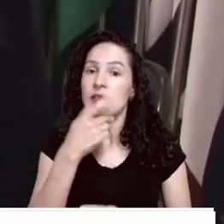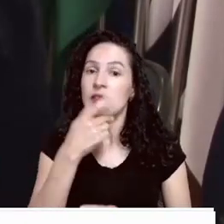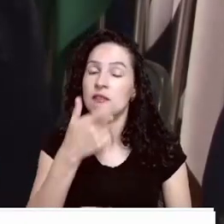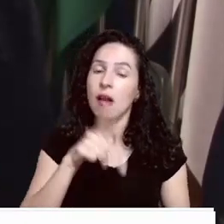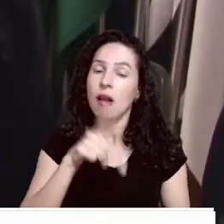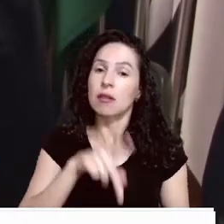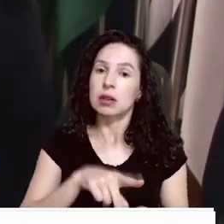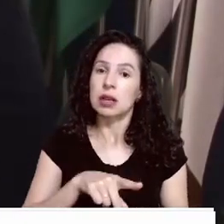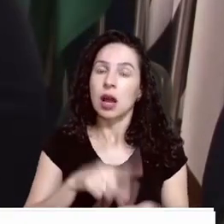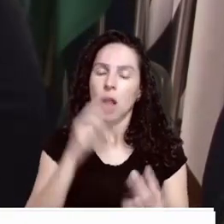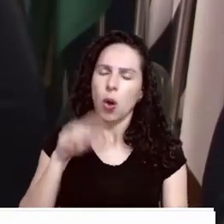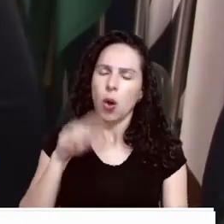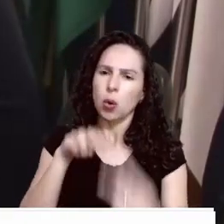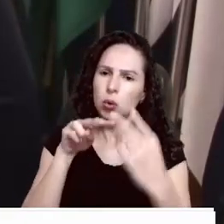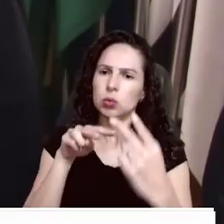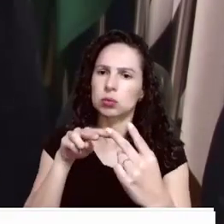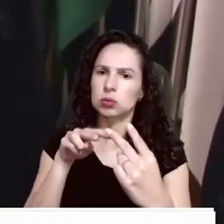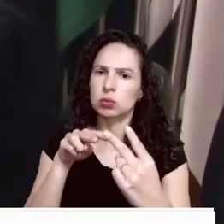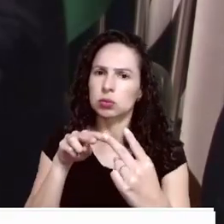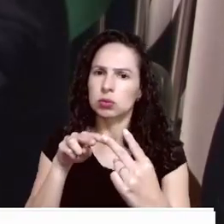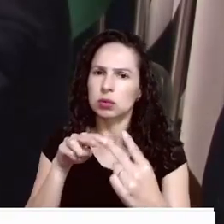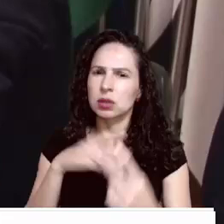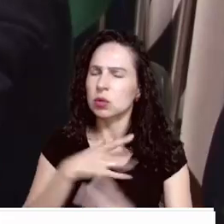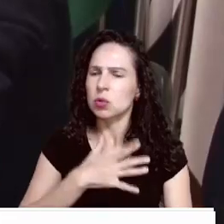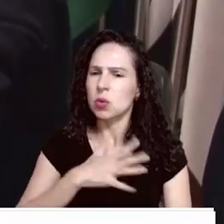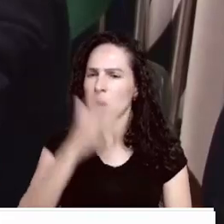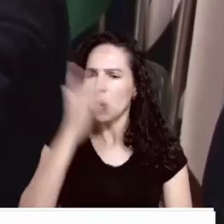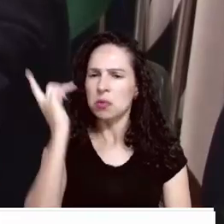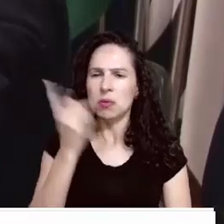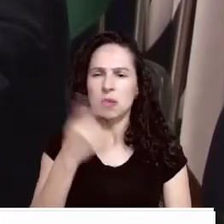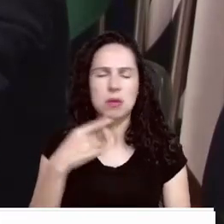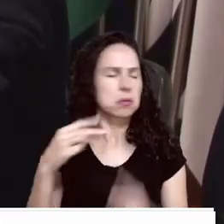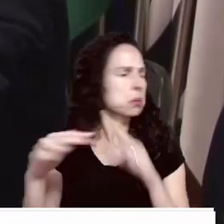nos olhos. Tenho pavor de pessoas que não olham o meu olho.